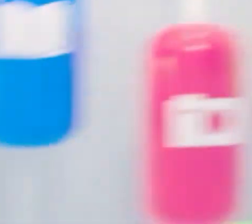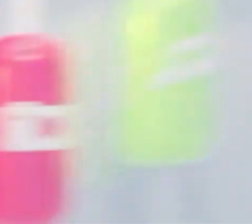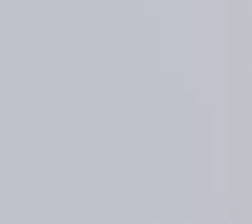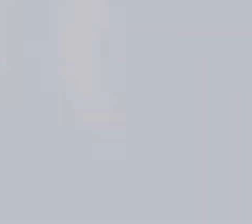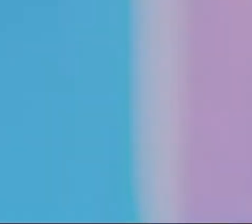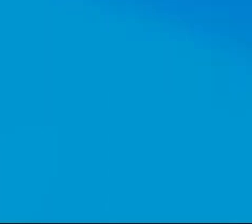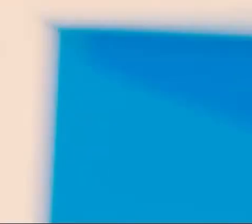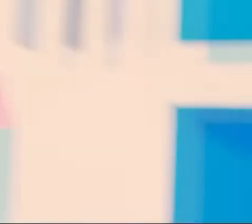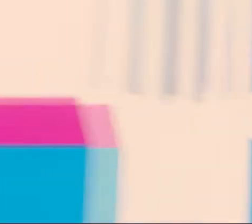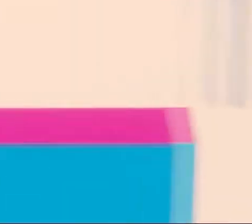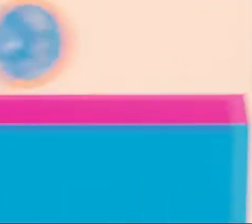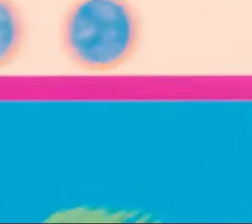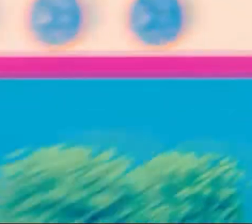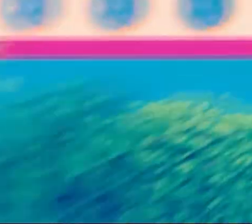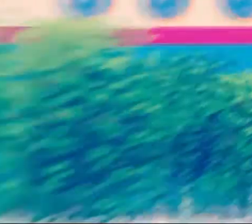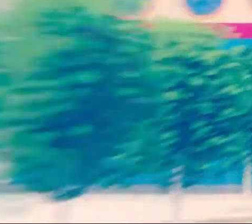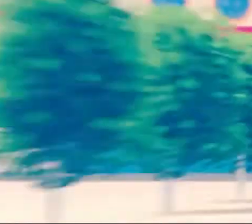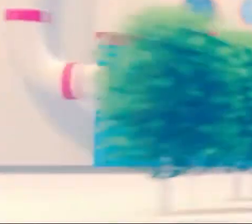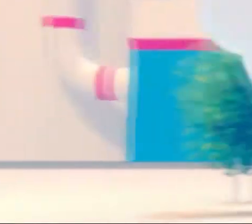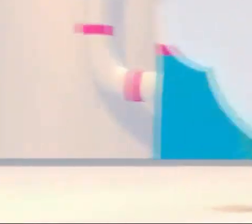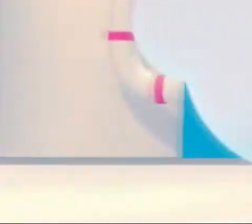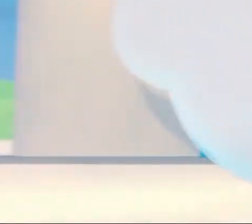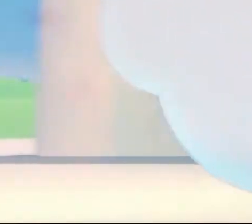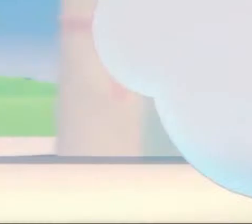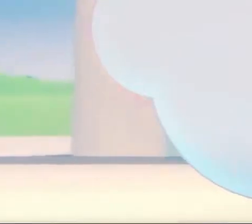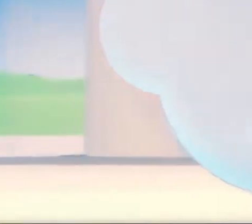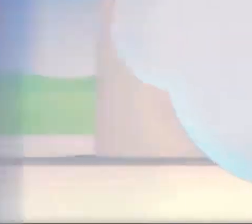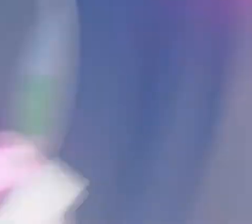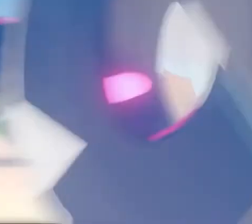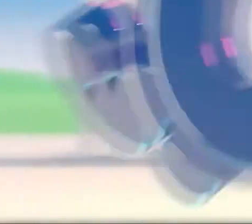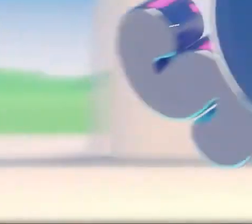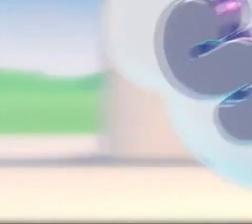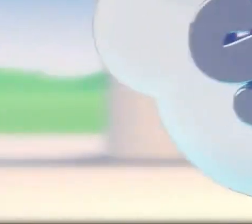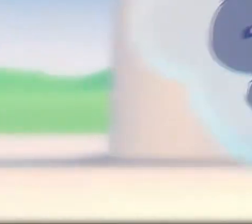Vamos fabricar. Vamos sonhar.